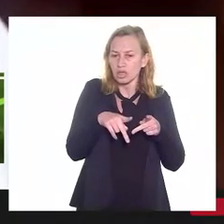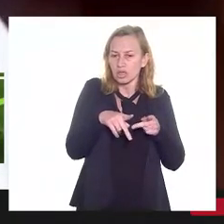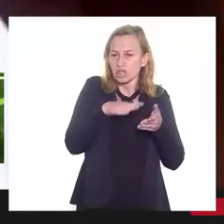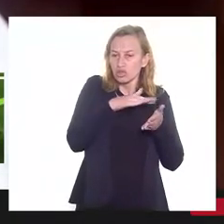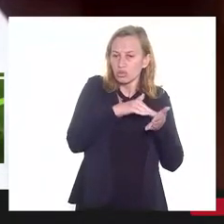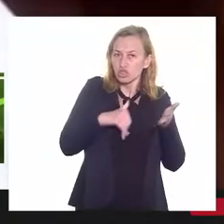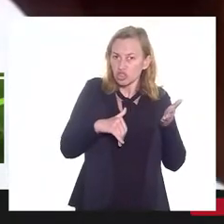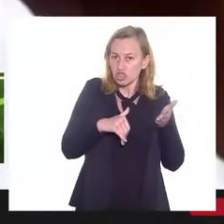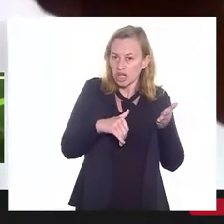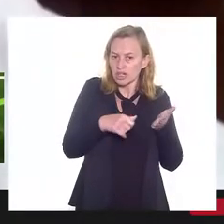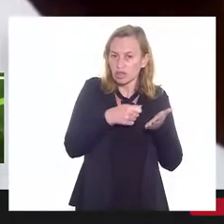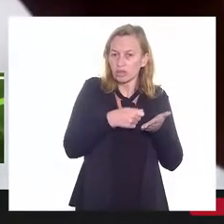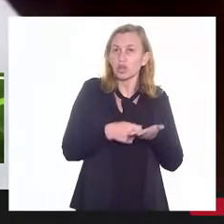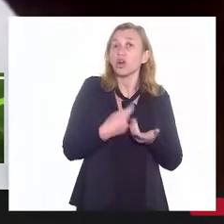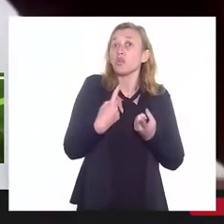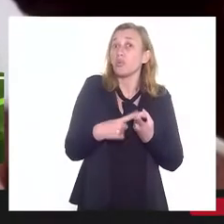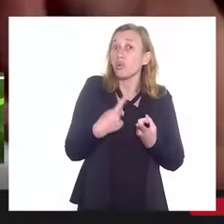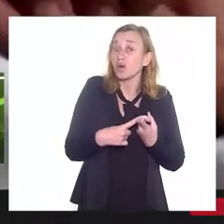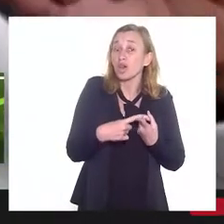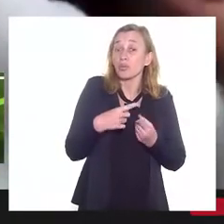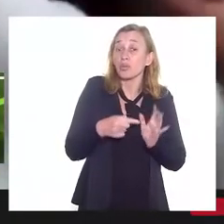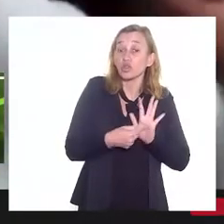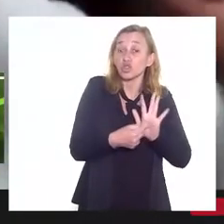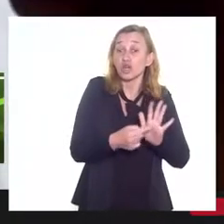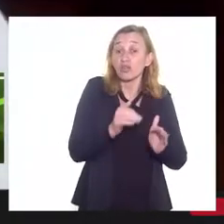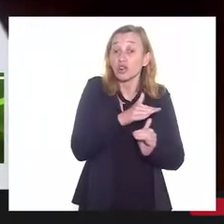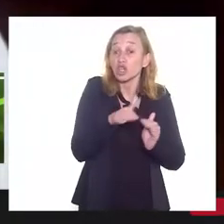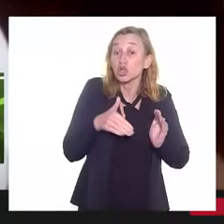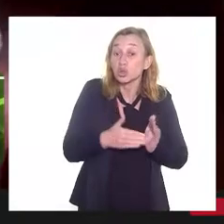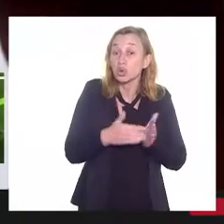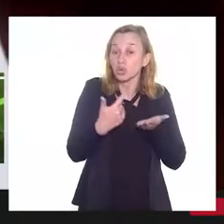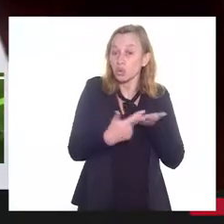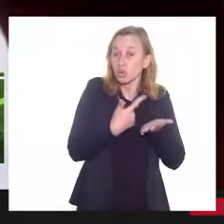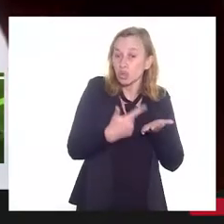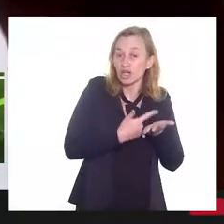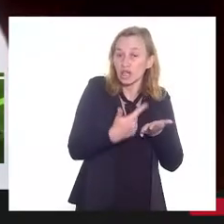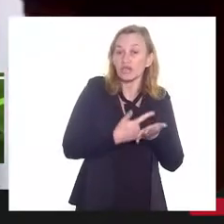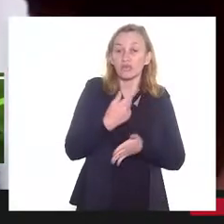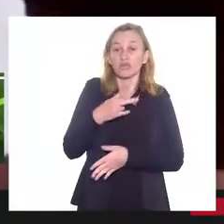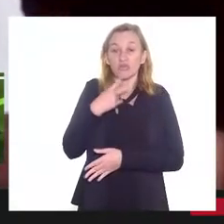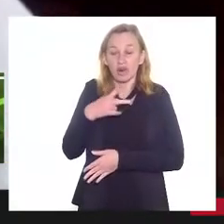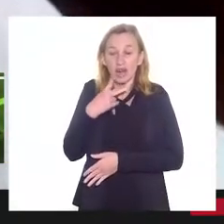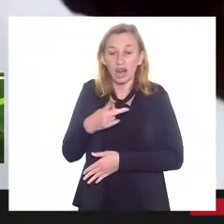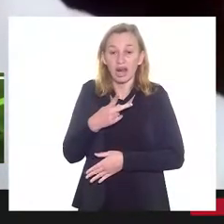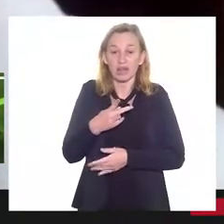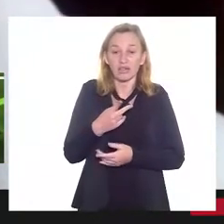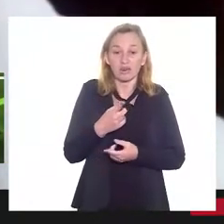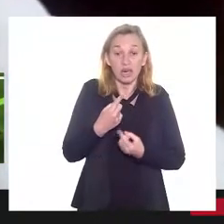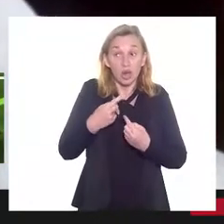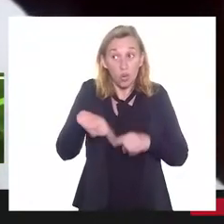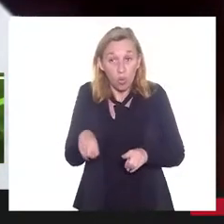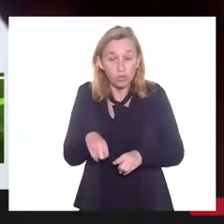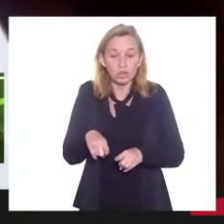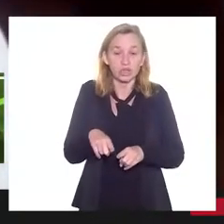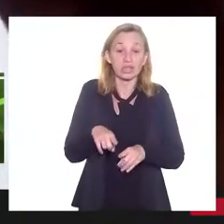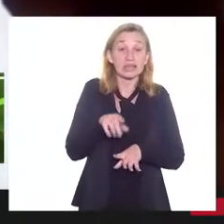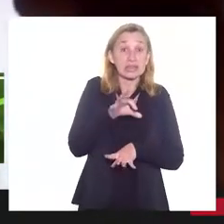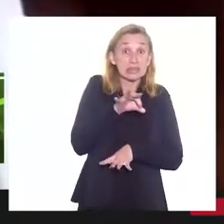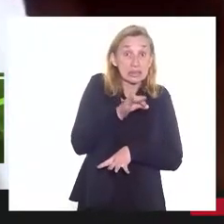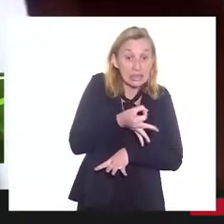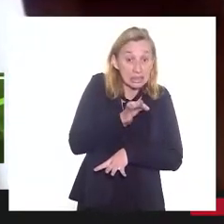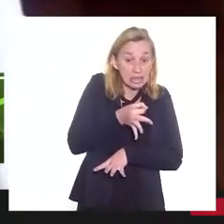é gerada por que afirmava de todo o livro falava atacava inclusive